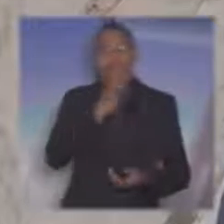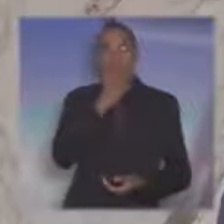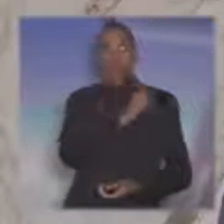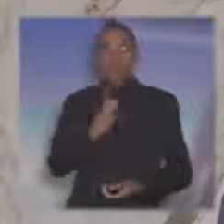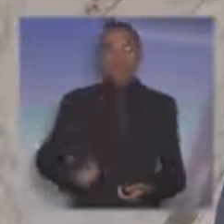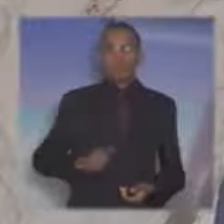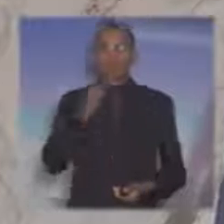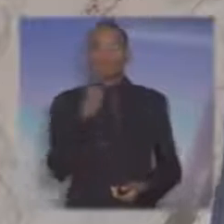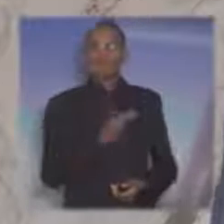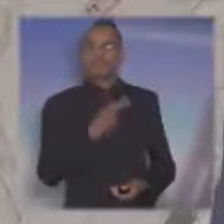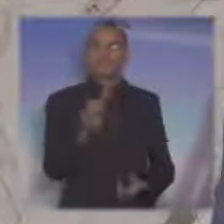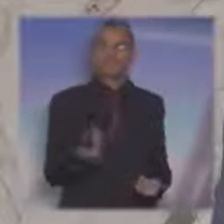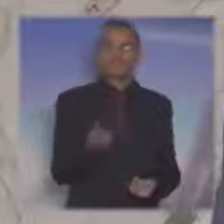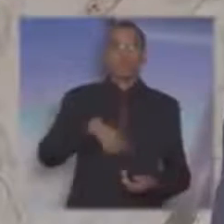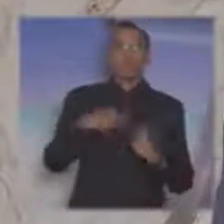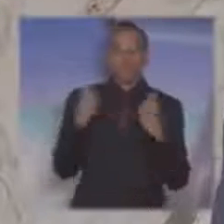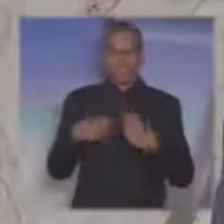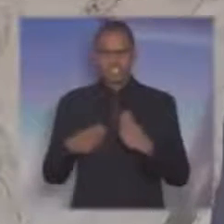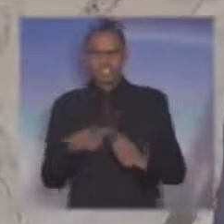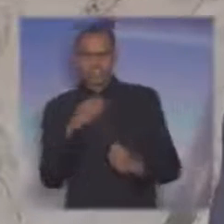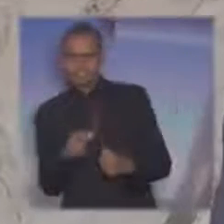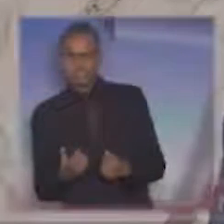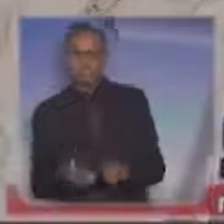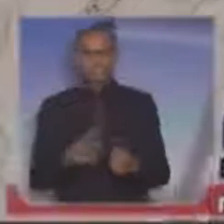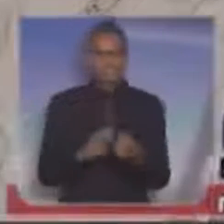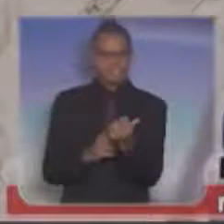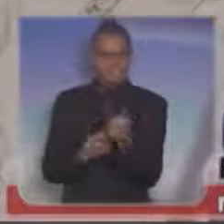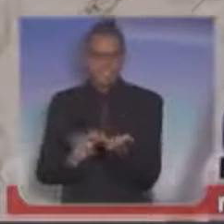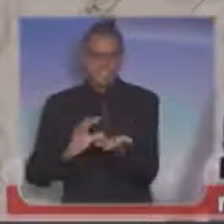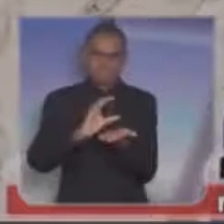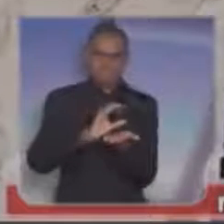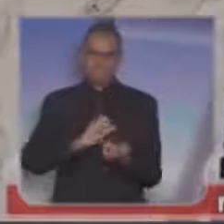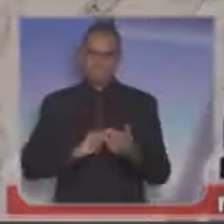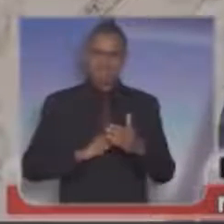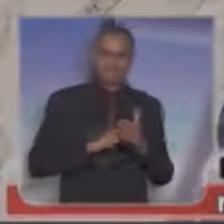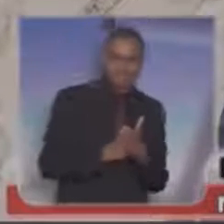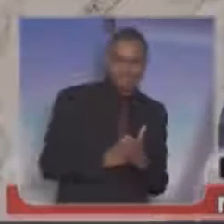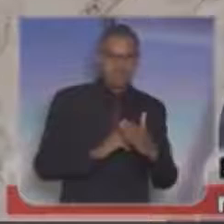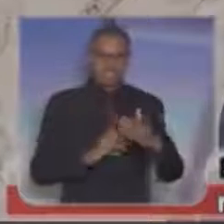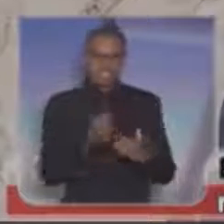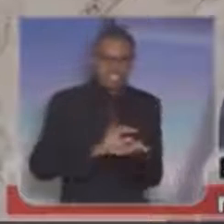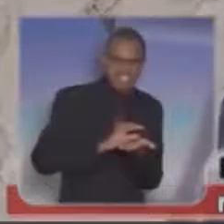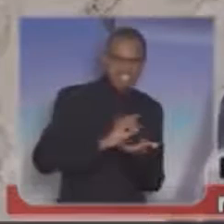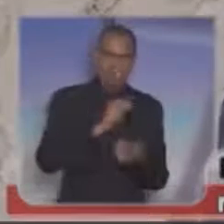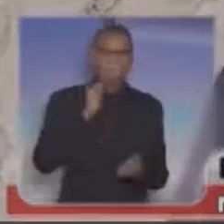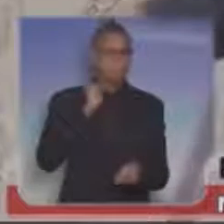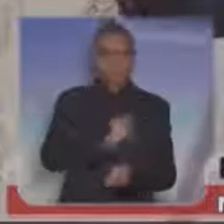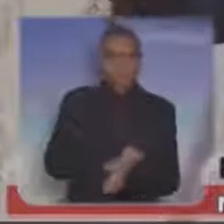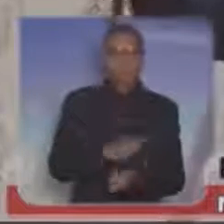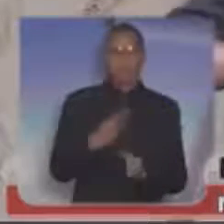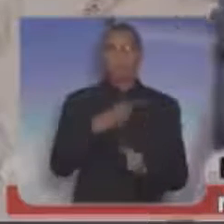que é preciso arrochar nas áreas sociais ou seja o povo tem que pagar a conta os servidores